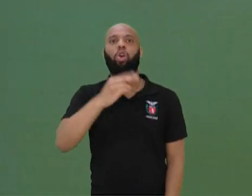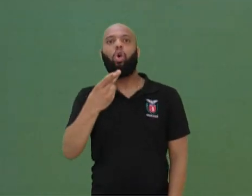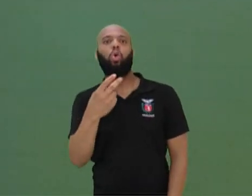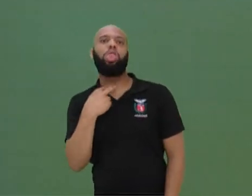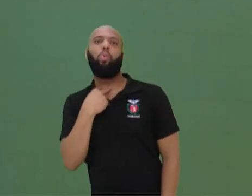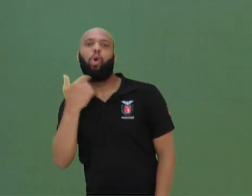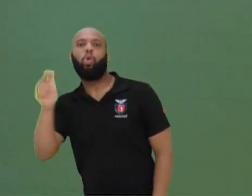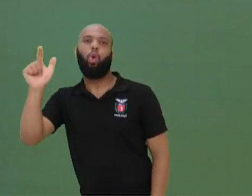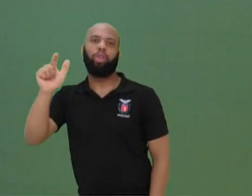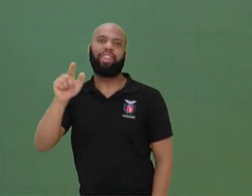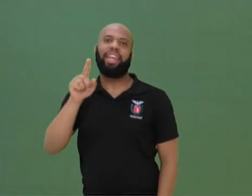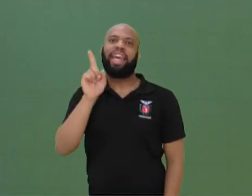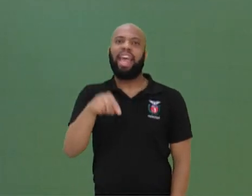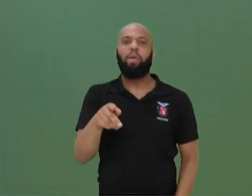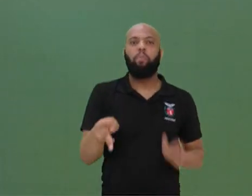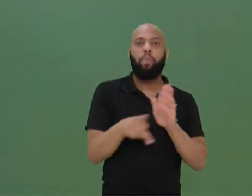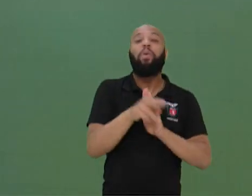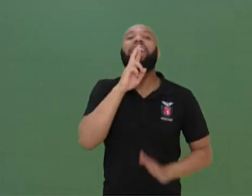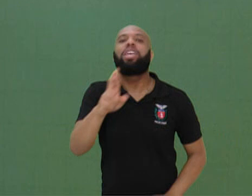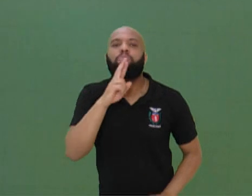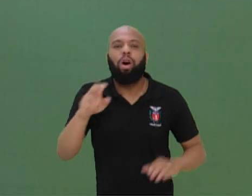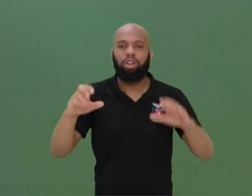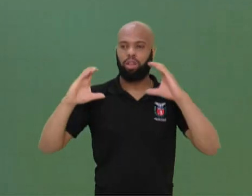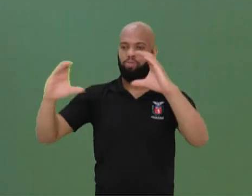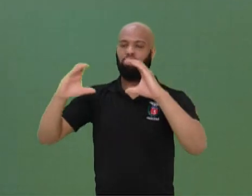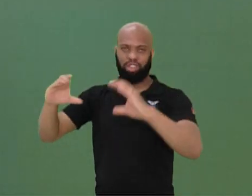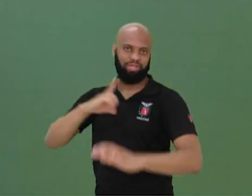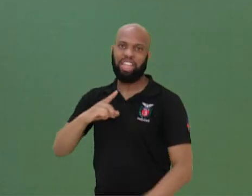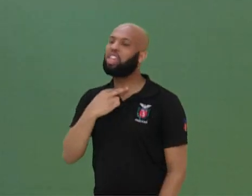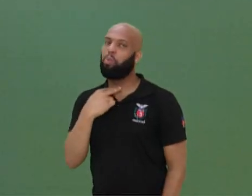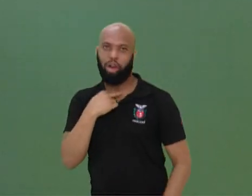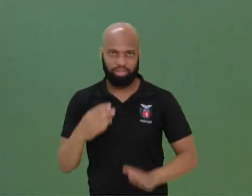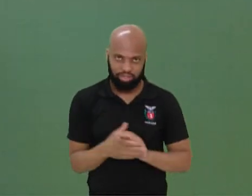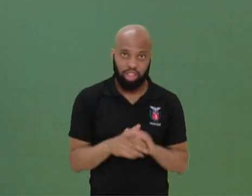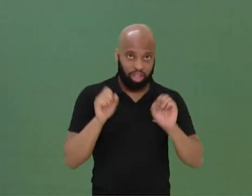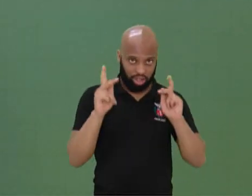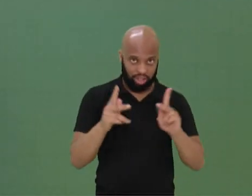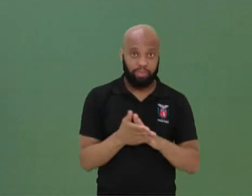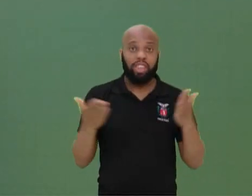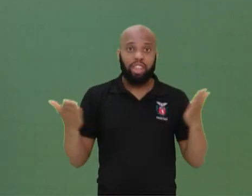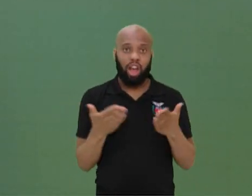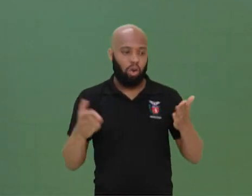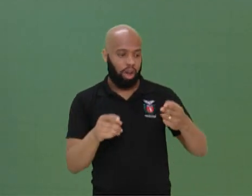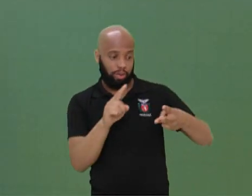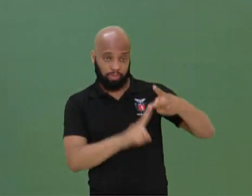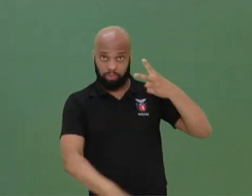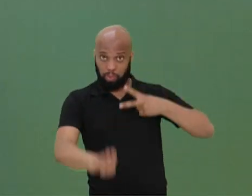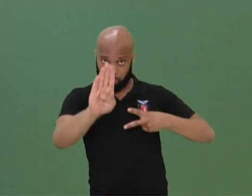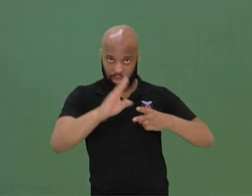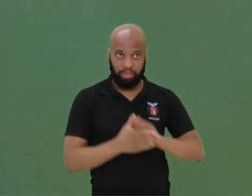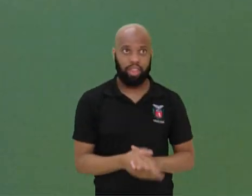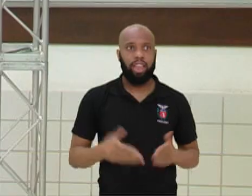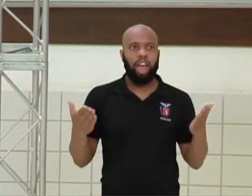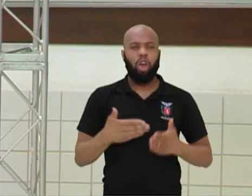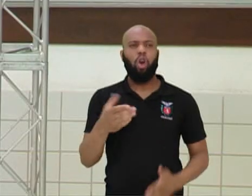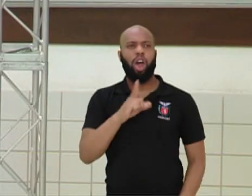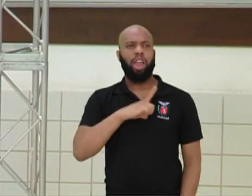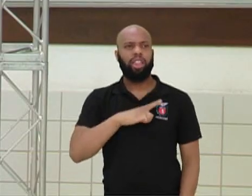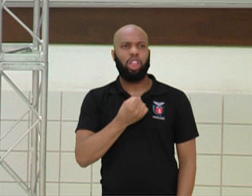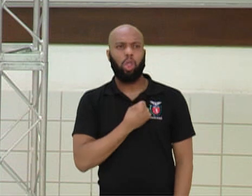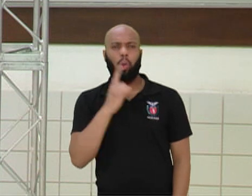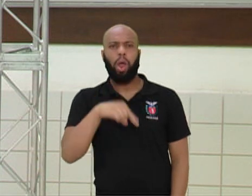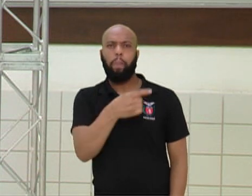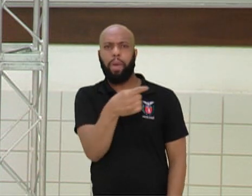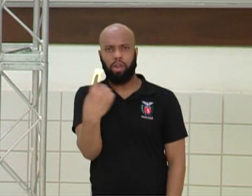não pode ser uma raiz da minha função, como está escrito no enunciado. Ok? Já no item B, o número que ele deu para a gente ali